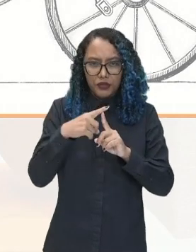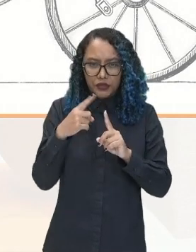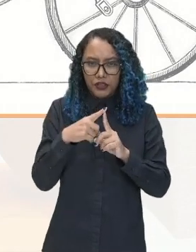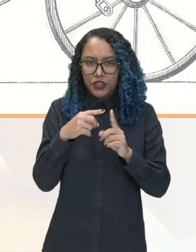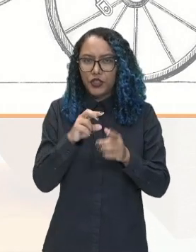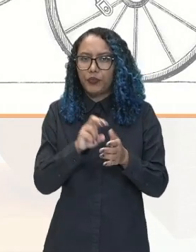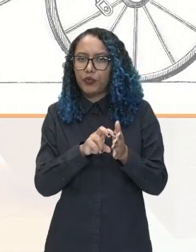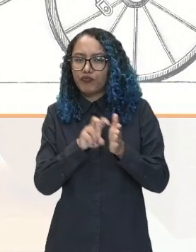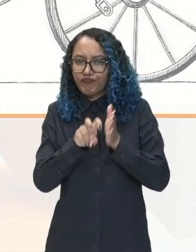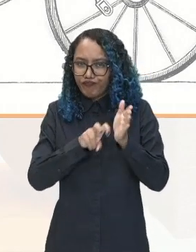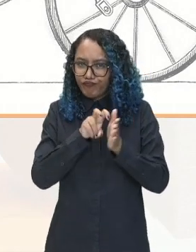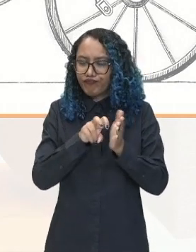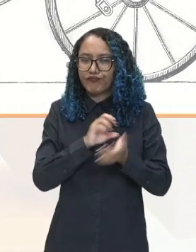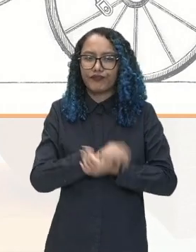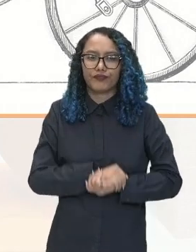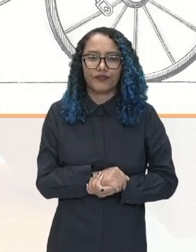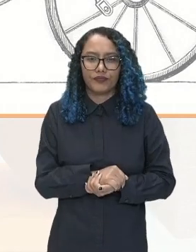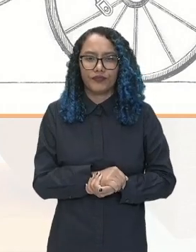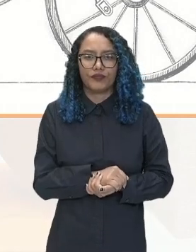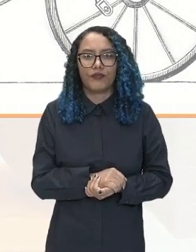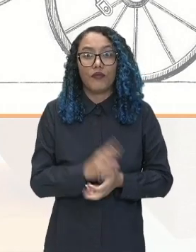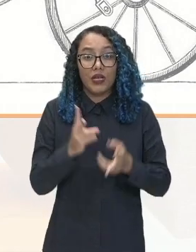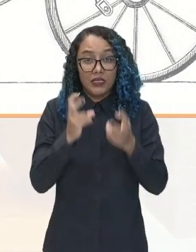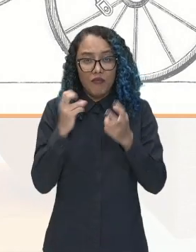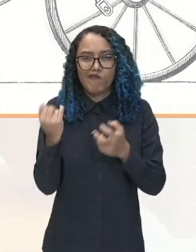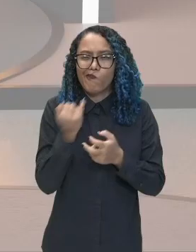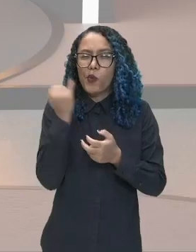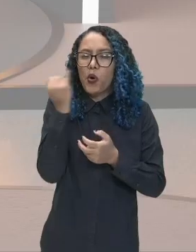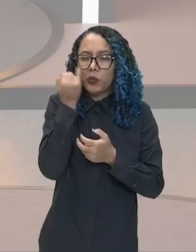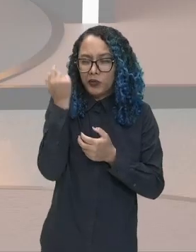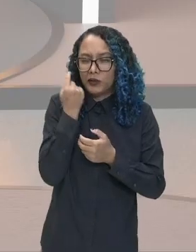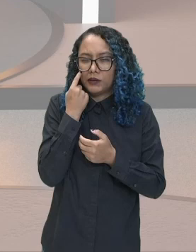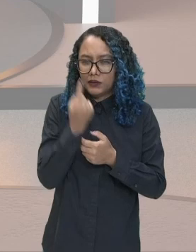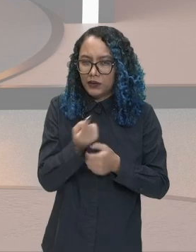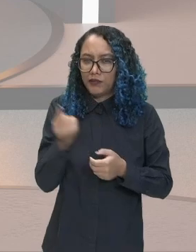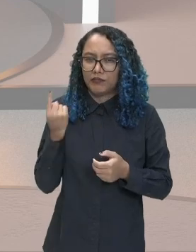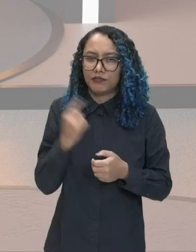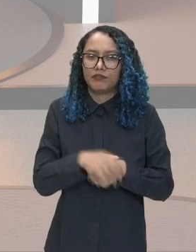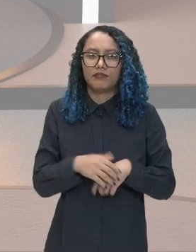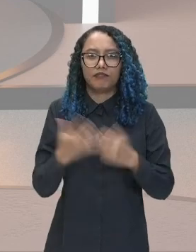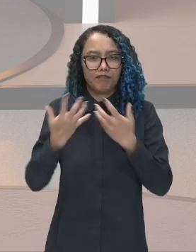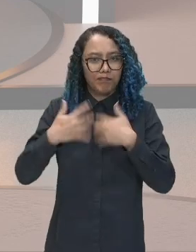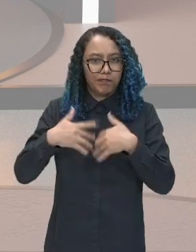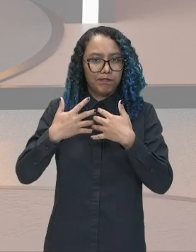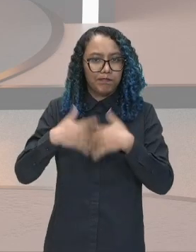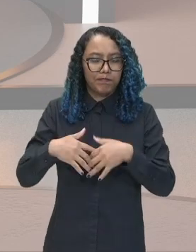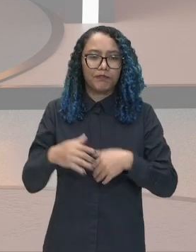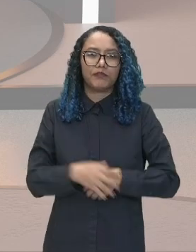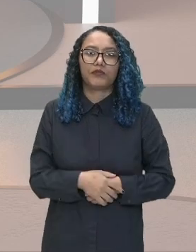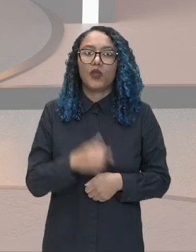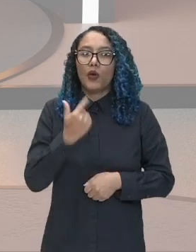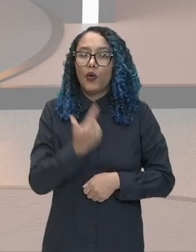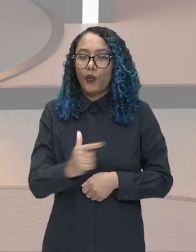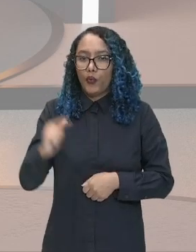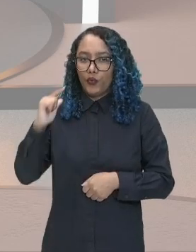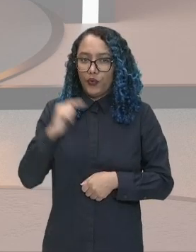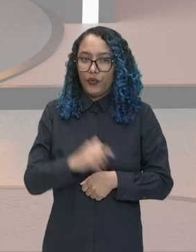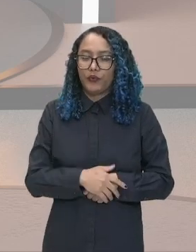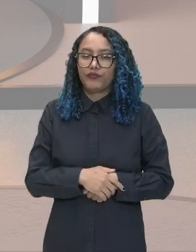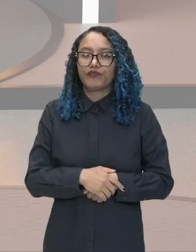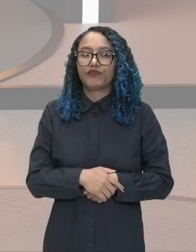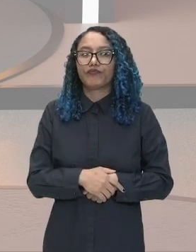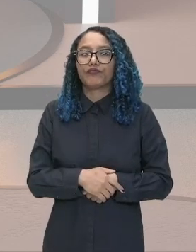dessas maquinarias aí no processo produtivo, certo? Muito bem. E aí nós vamos ter o TA